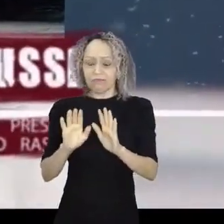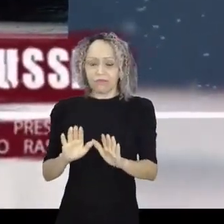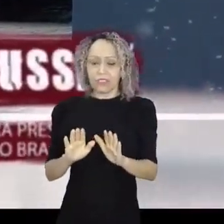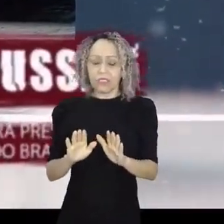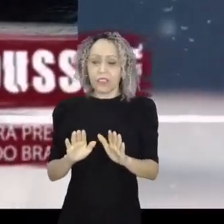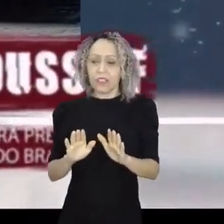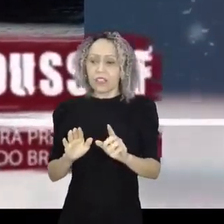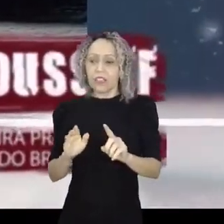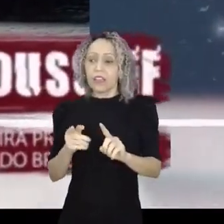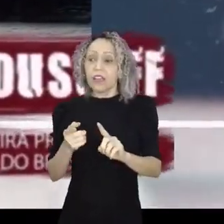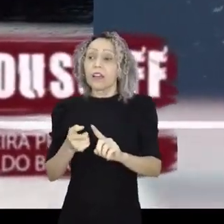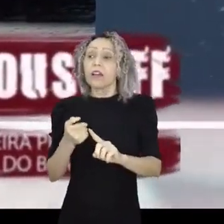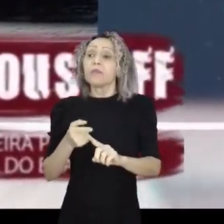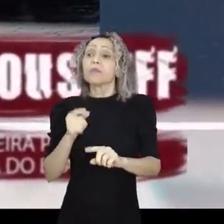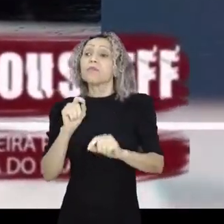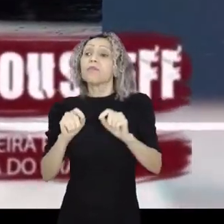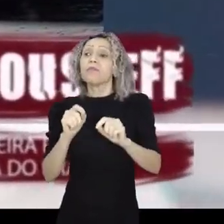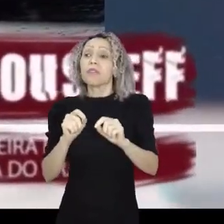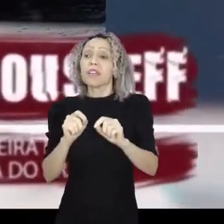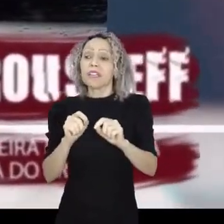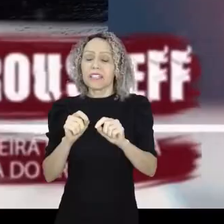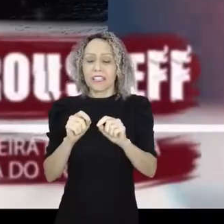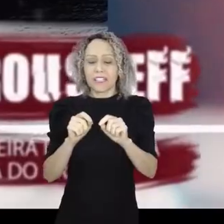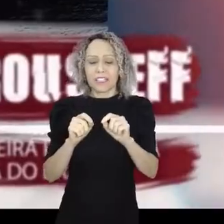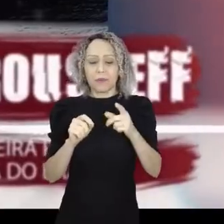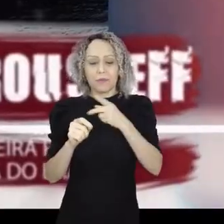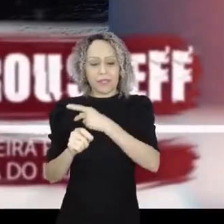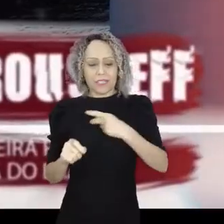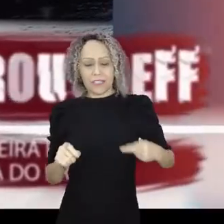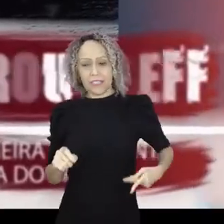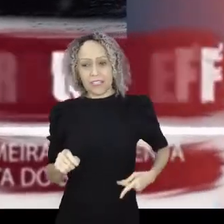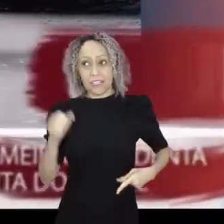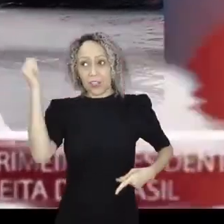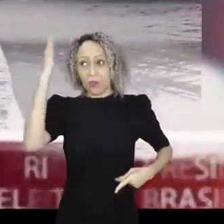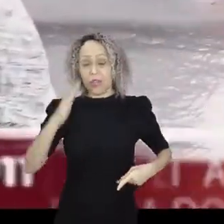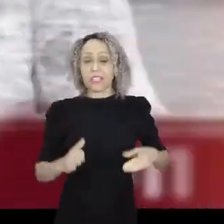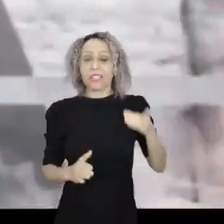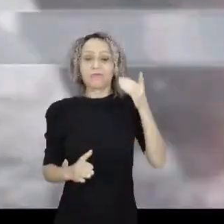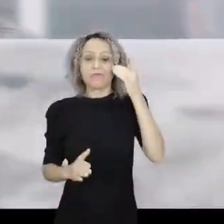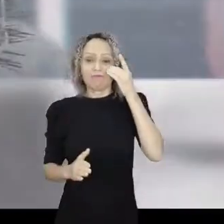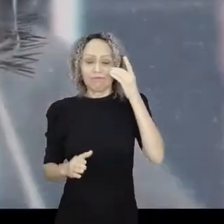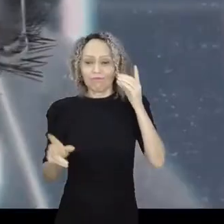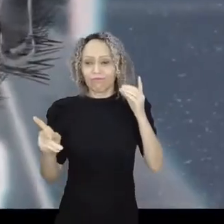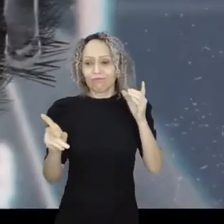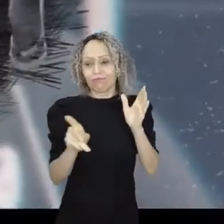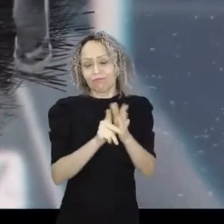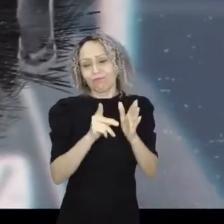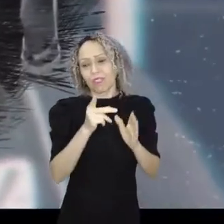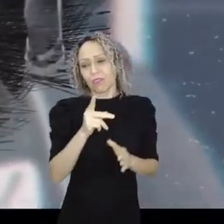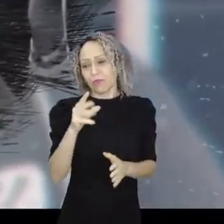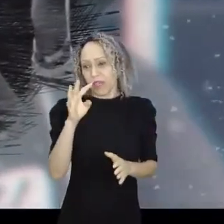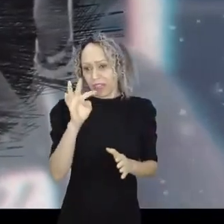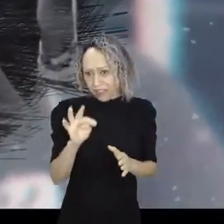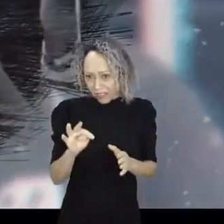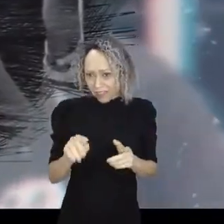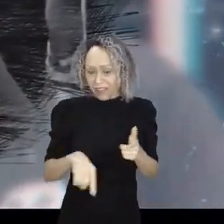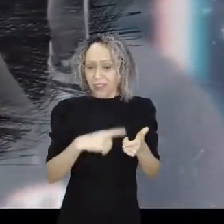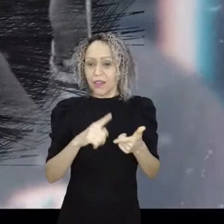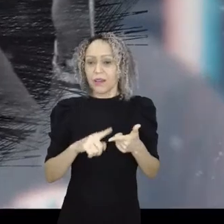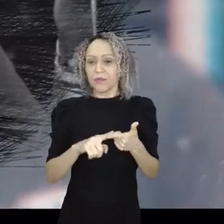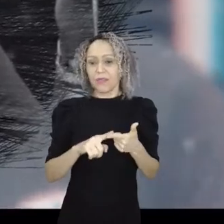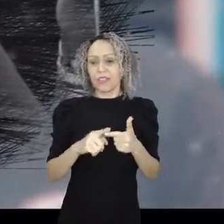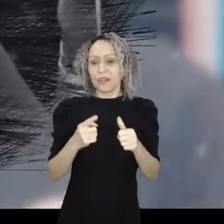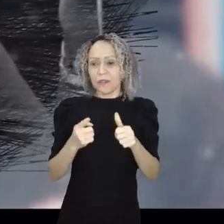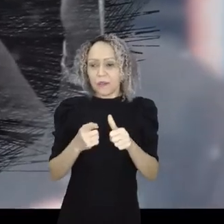primeira presidenta do Brasil é petista, Dilma Rousseff. A primeira senadora negra do país também é petista, Benedita da